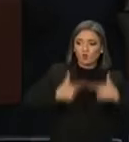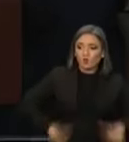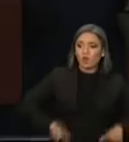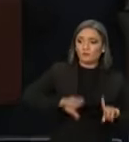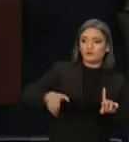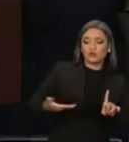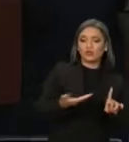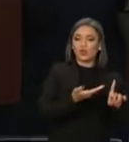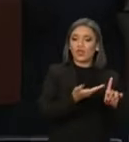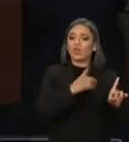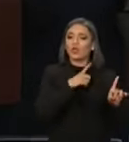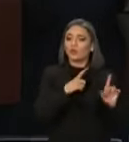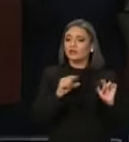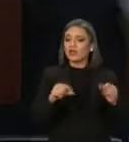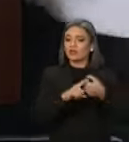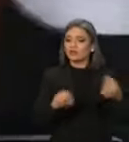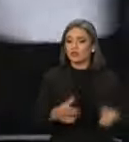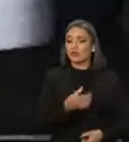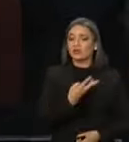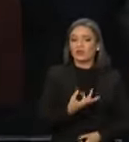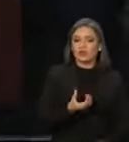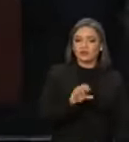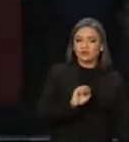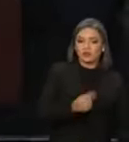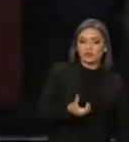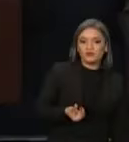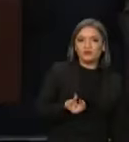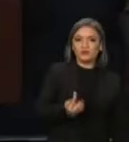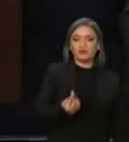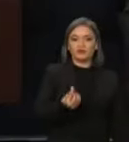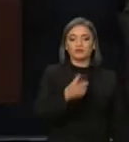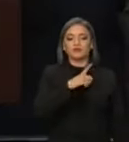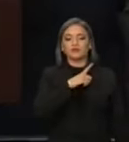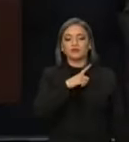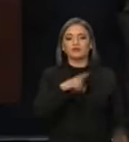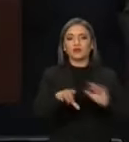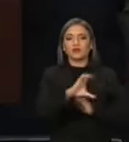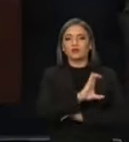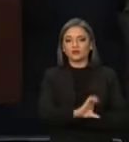artigo 386, inciso 7º do Código de Processo Penal.